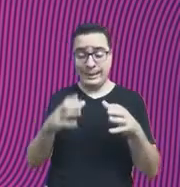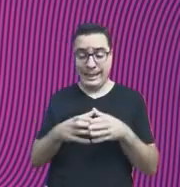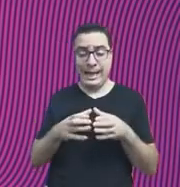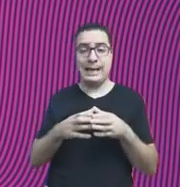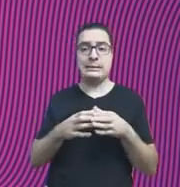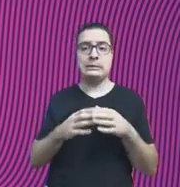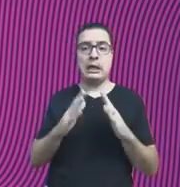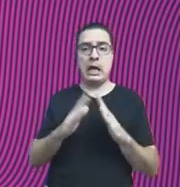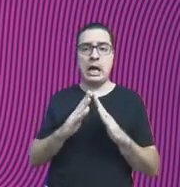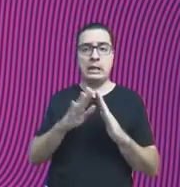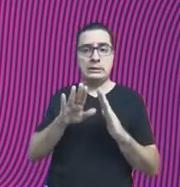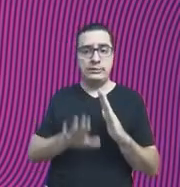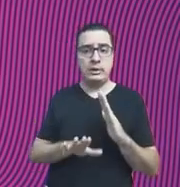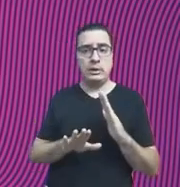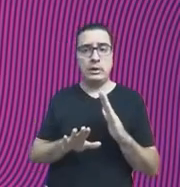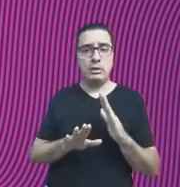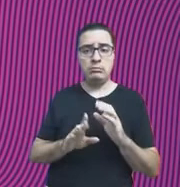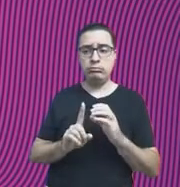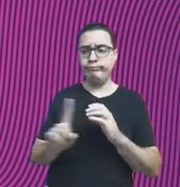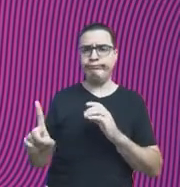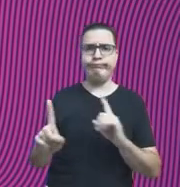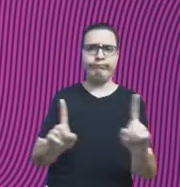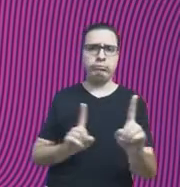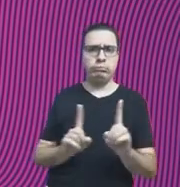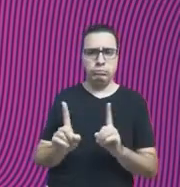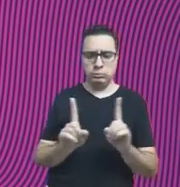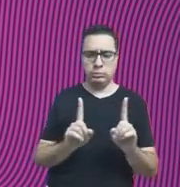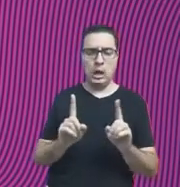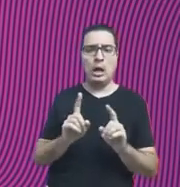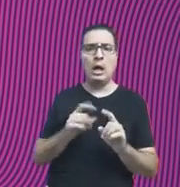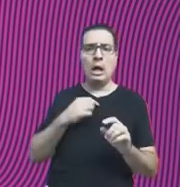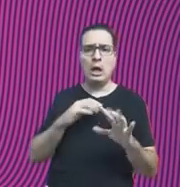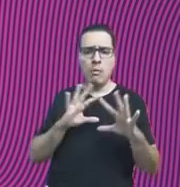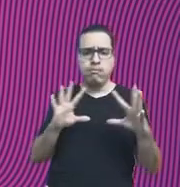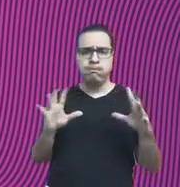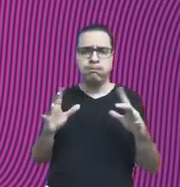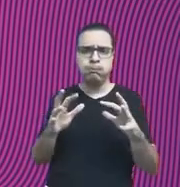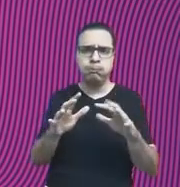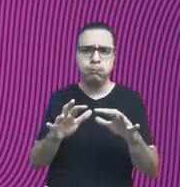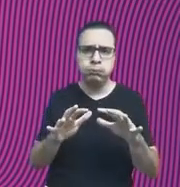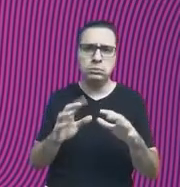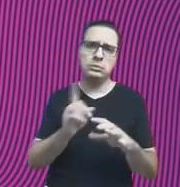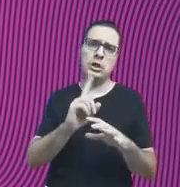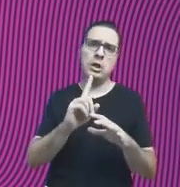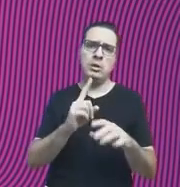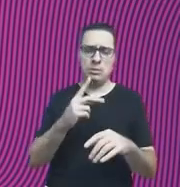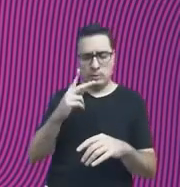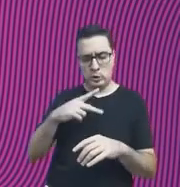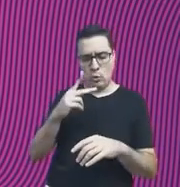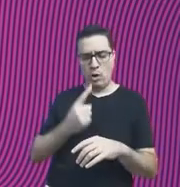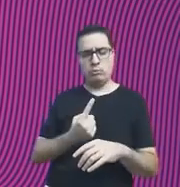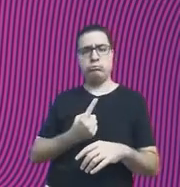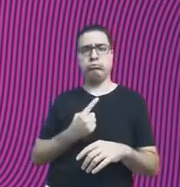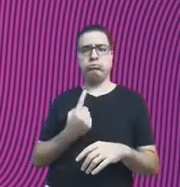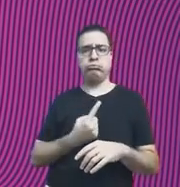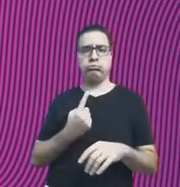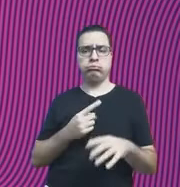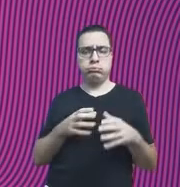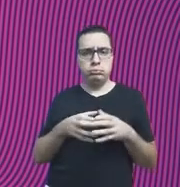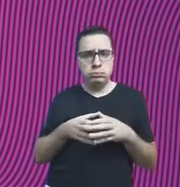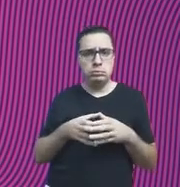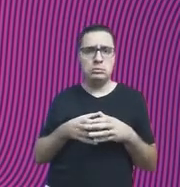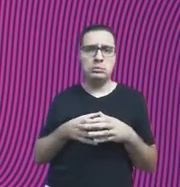chamar. O isolamento social é uma prática eminentemente de autocuidado. Não tenho nenhuma ilusão sobre isso, não houve